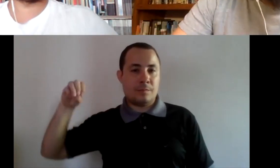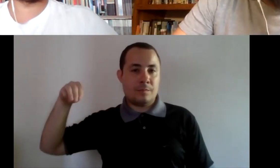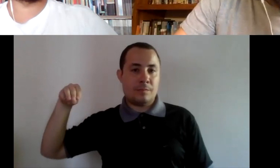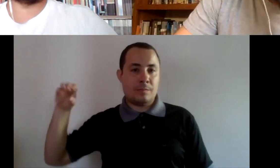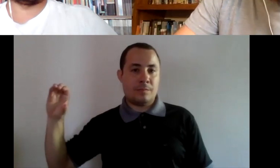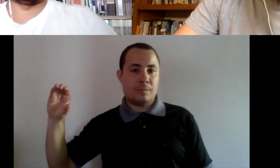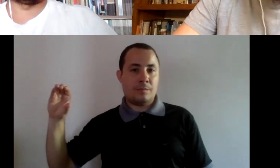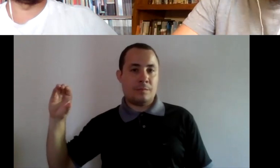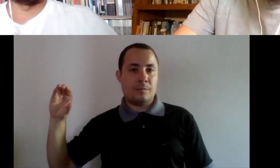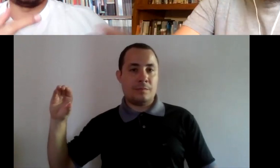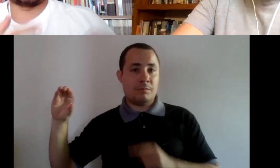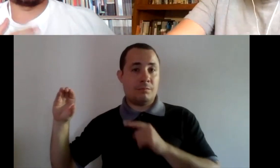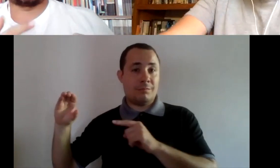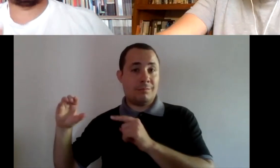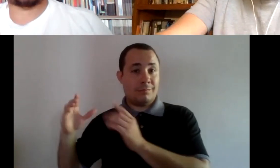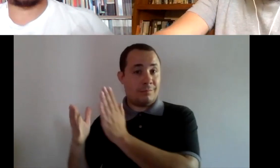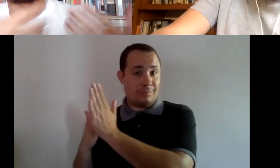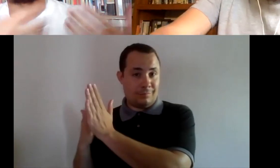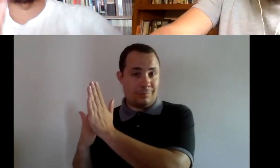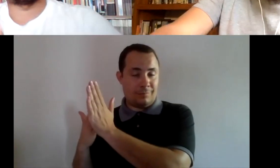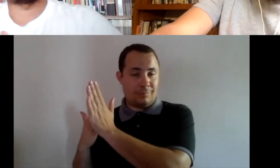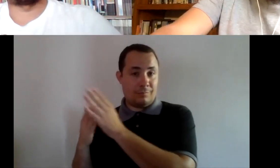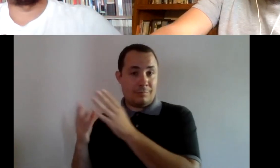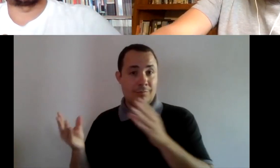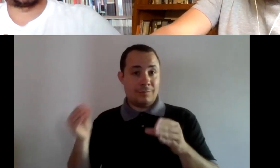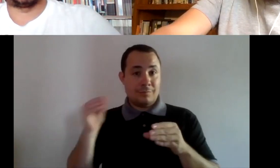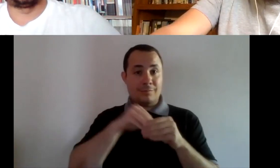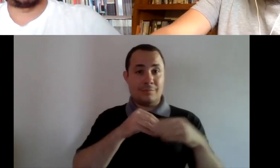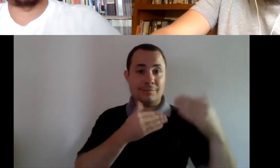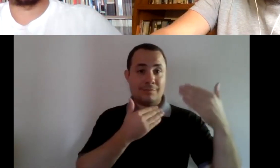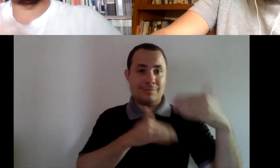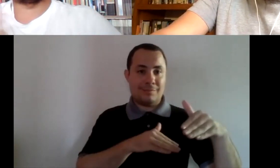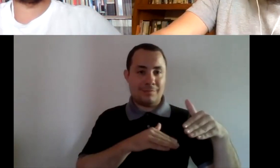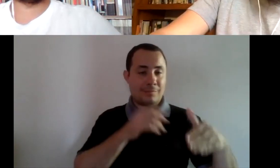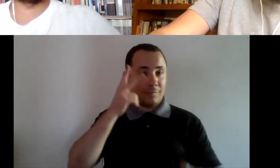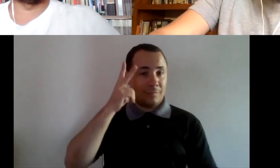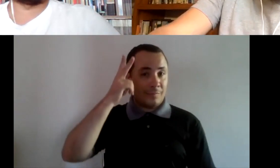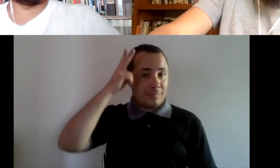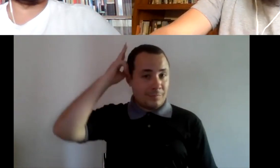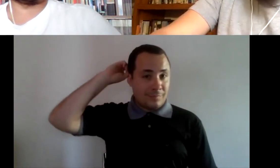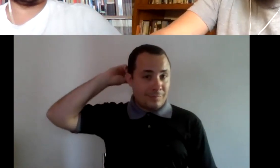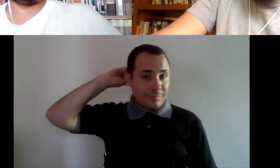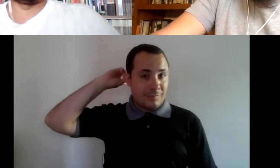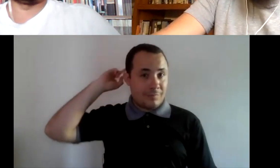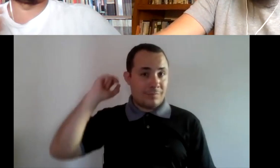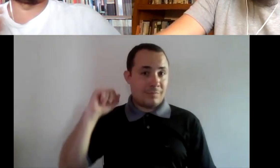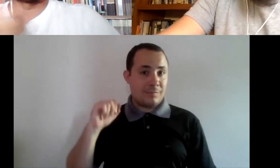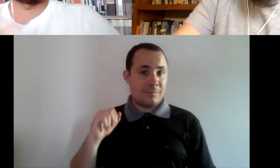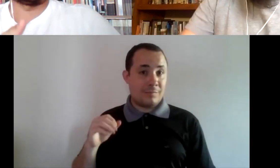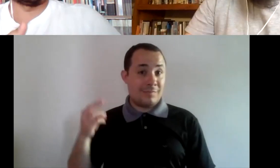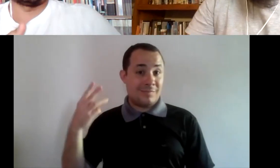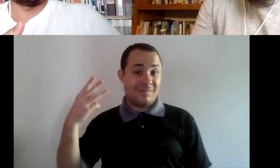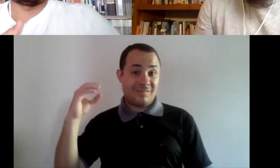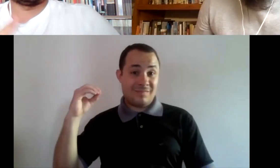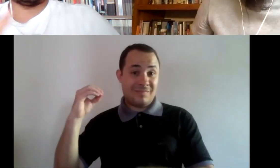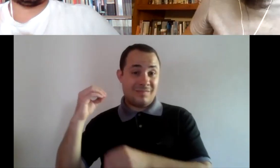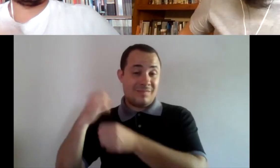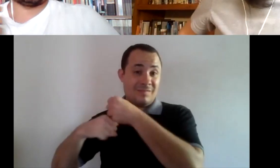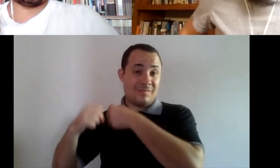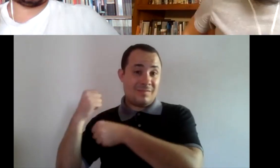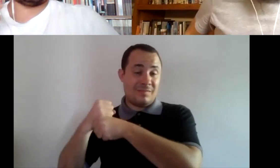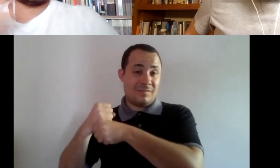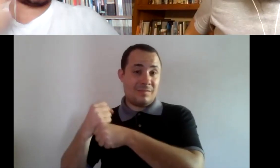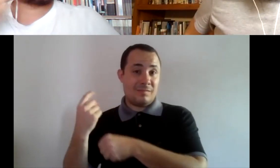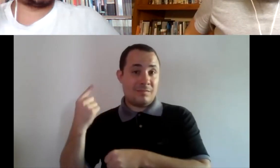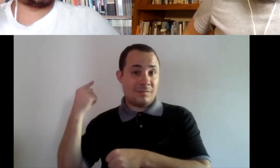como um best-seller, mas veja, o que vai aproximar as pessoas daquilo, né? Os Racionais vêm fazendo trabalho há 30 anos